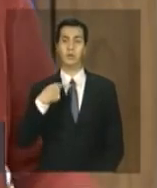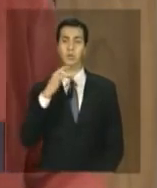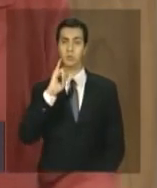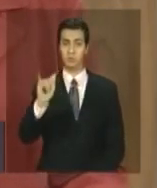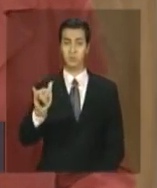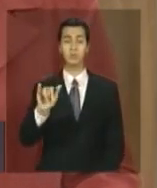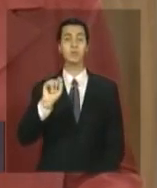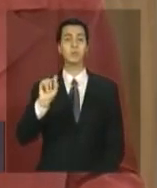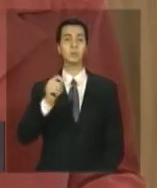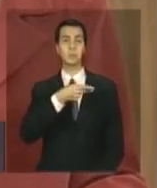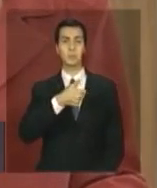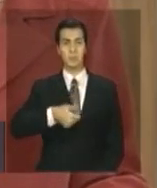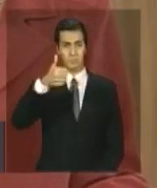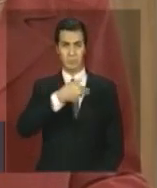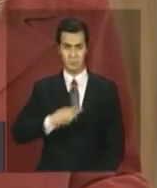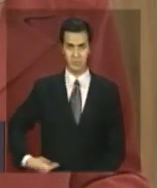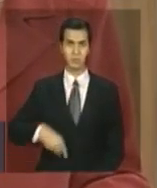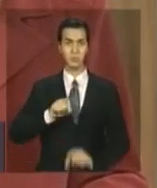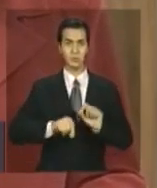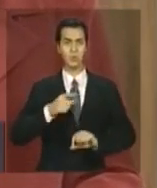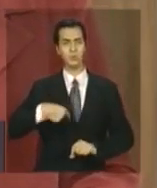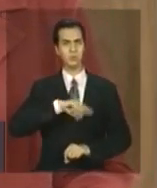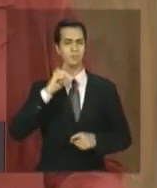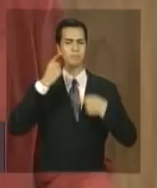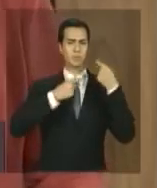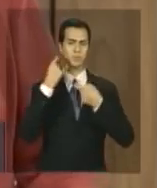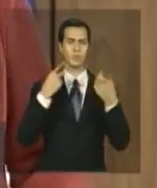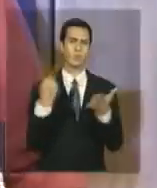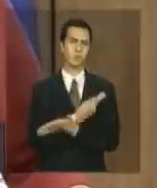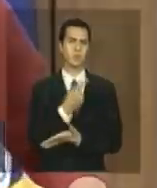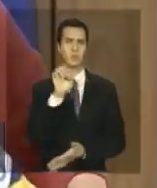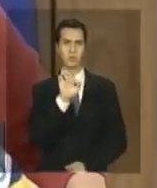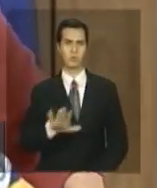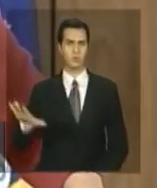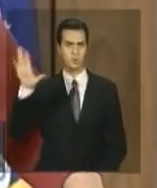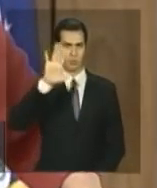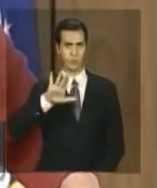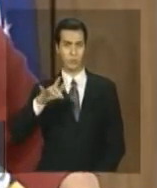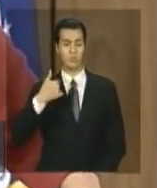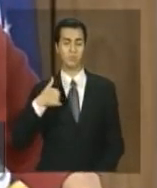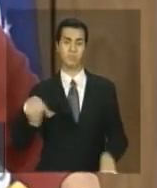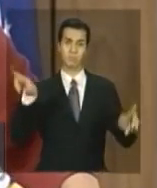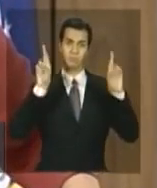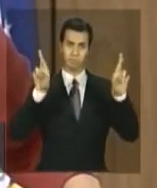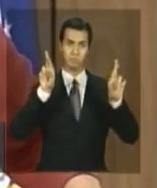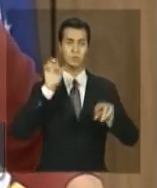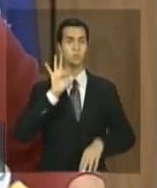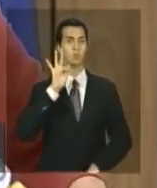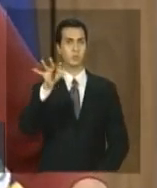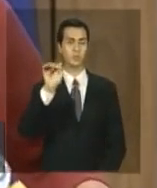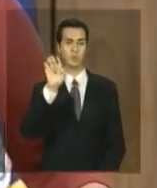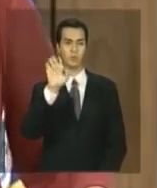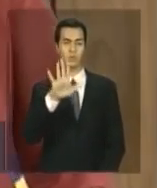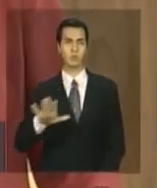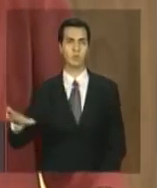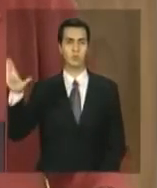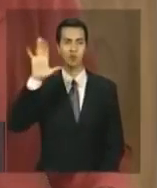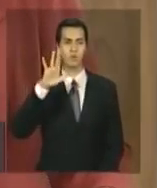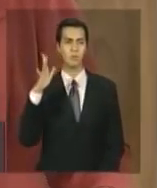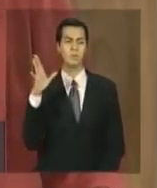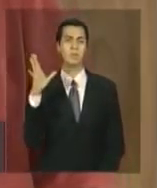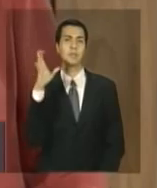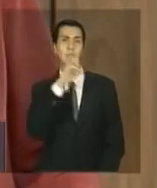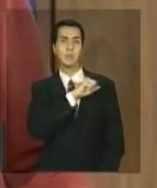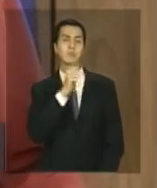Brasil com a situação econômica da Europa. Faço votos de que aquele continente encontre